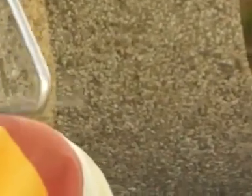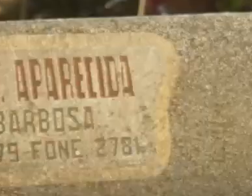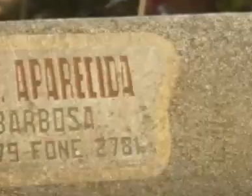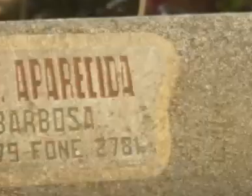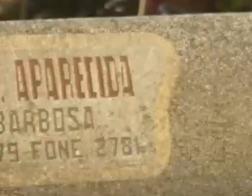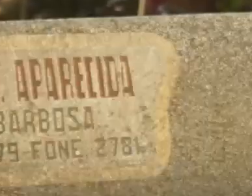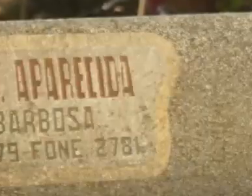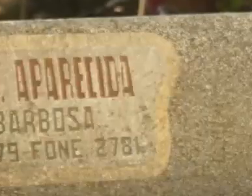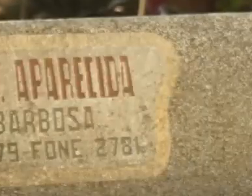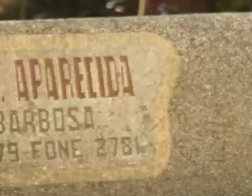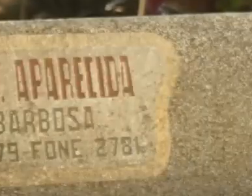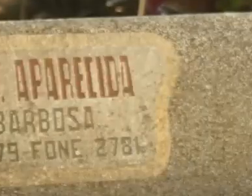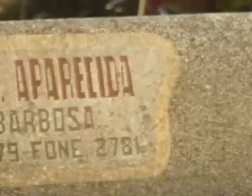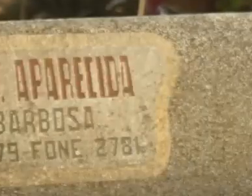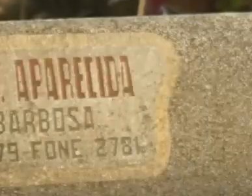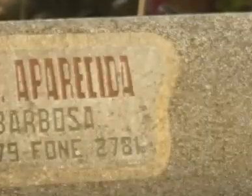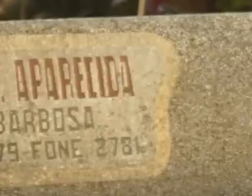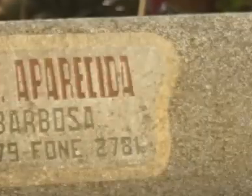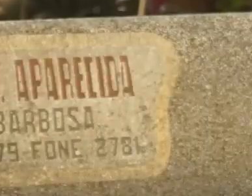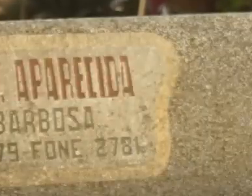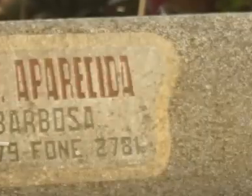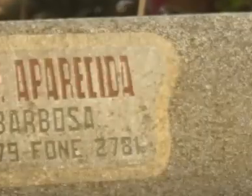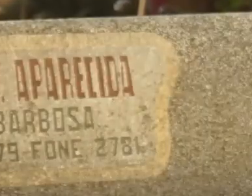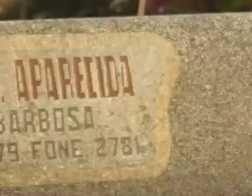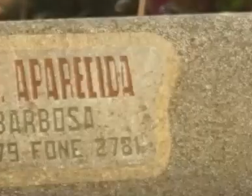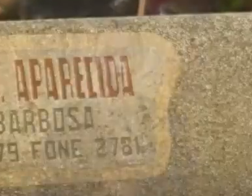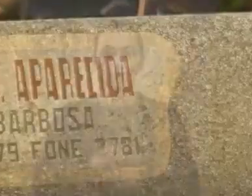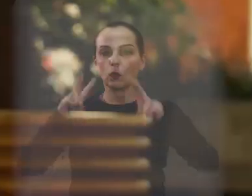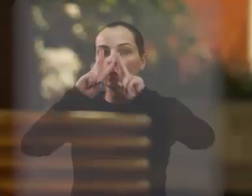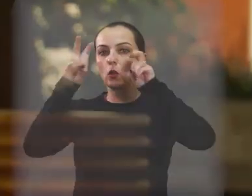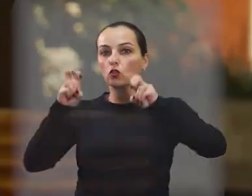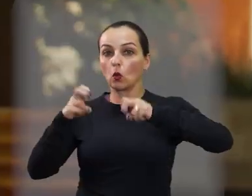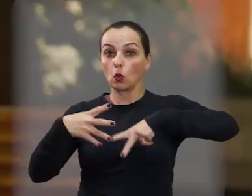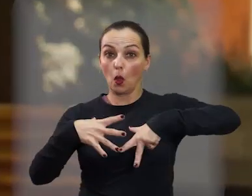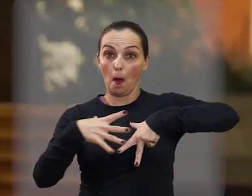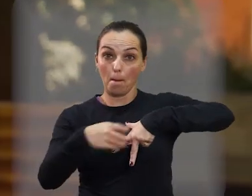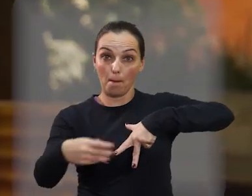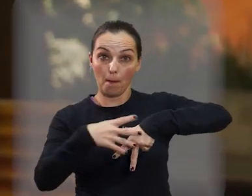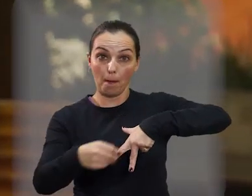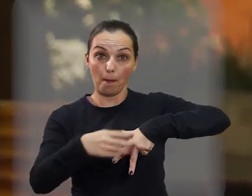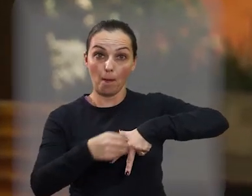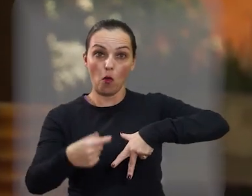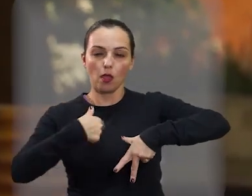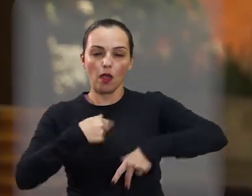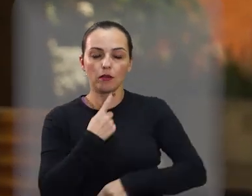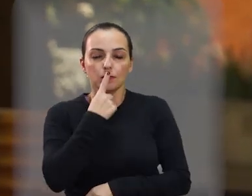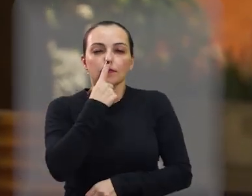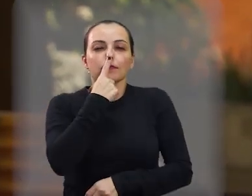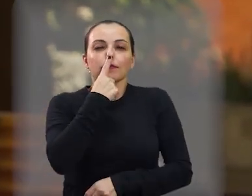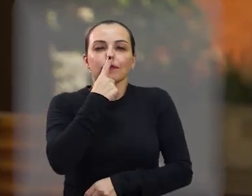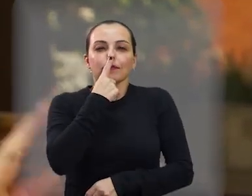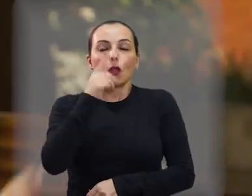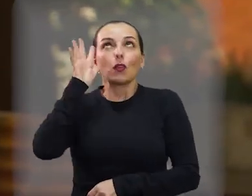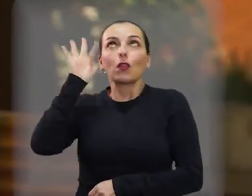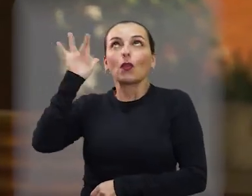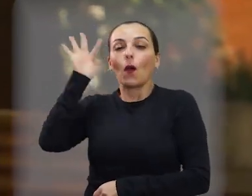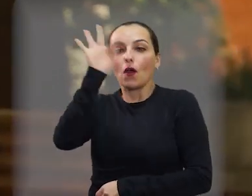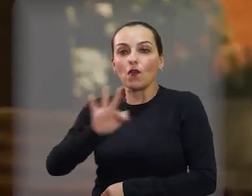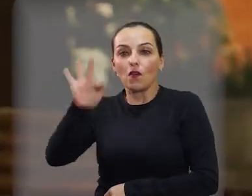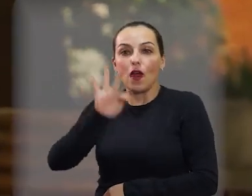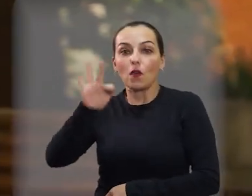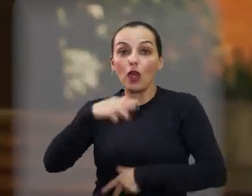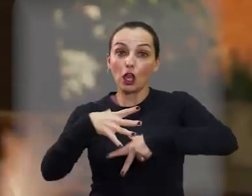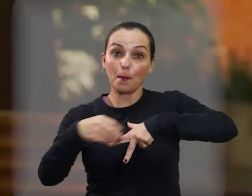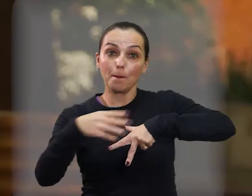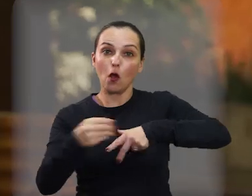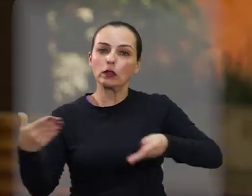namorar. Ela só quer, só pensa em namorar. Eu sempre gostei muito de moda. O meu sonho era fazer faculdade